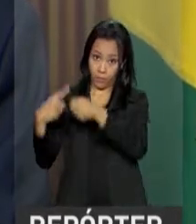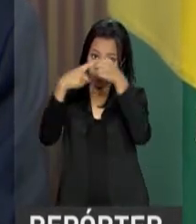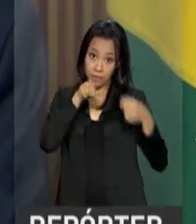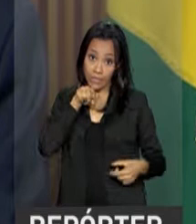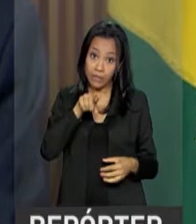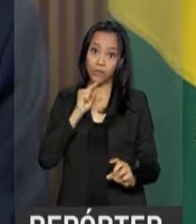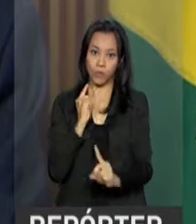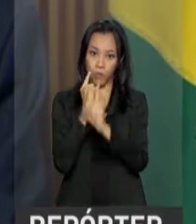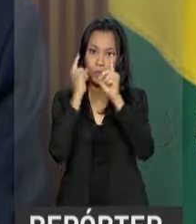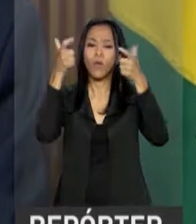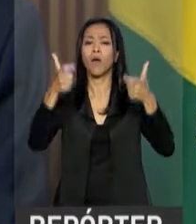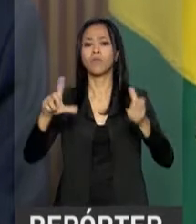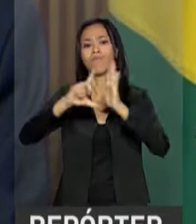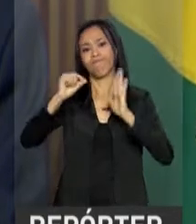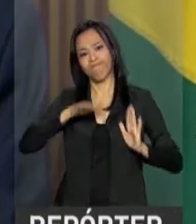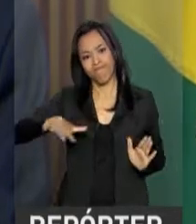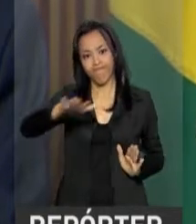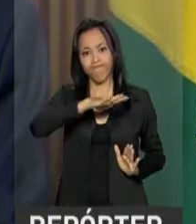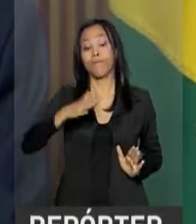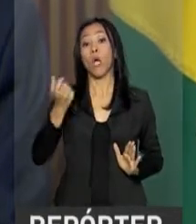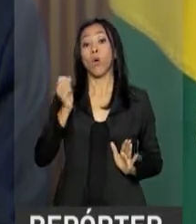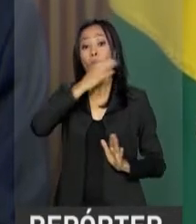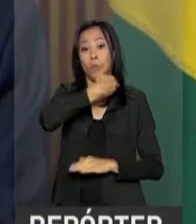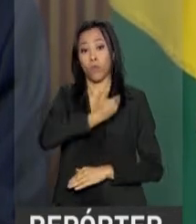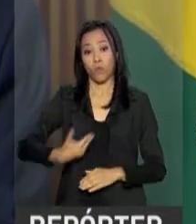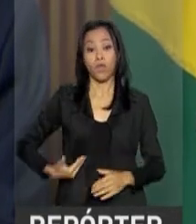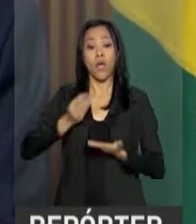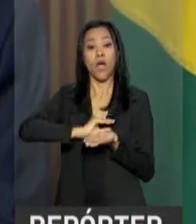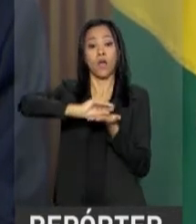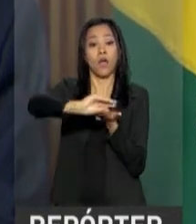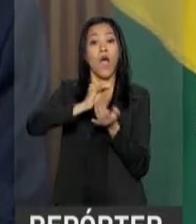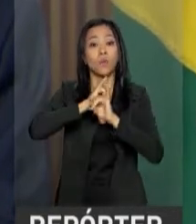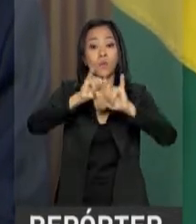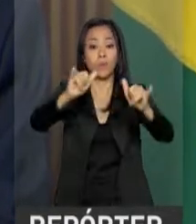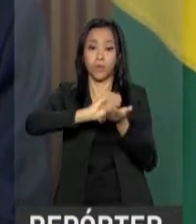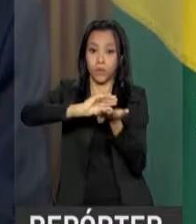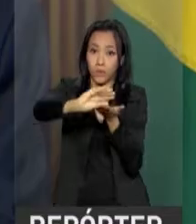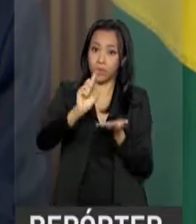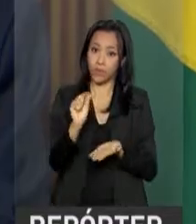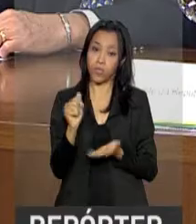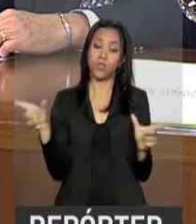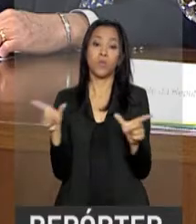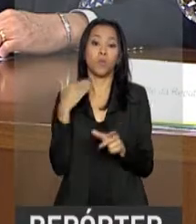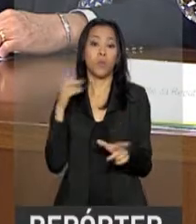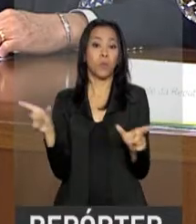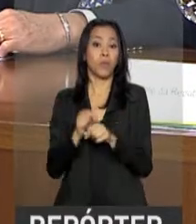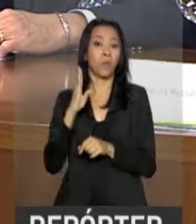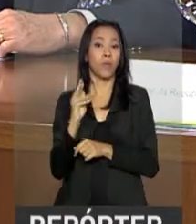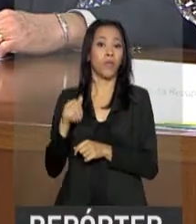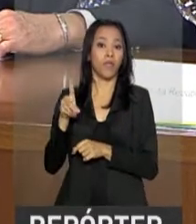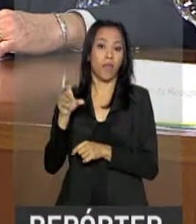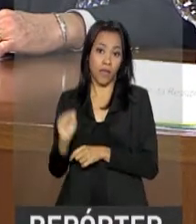no palácio do planalto serra anunciou uma linha de crédito do banco nacional de desenvolvimento econômico e social no valor de